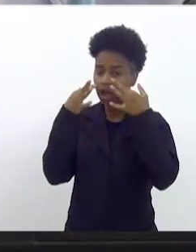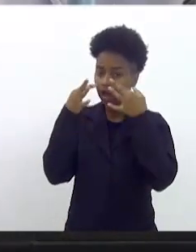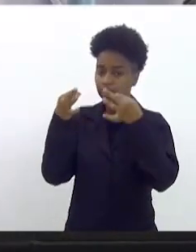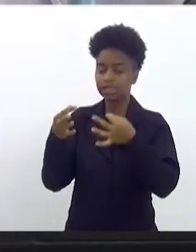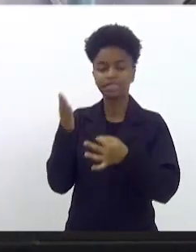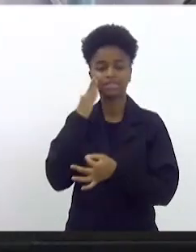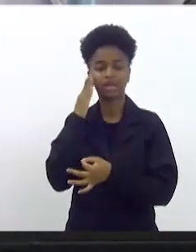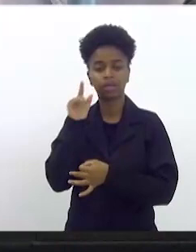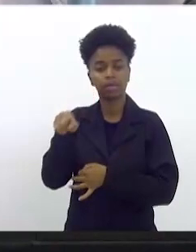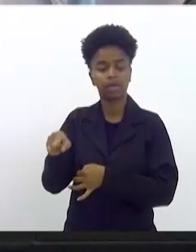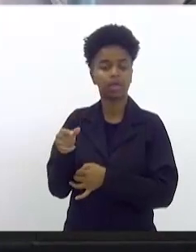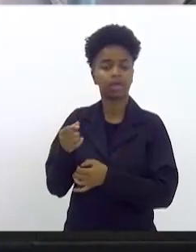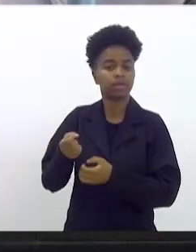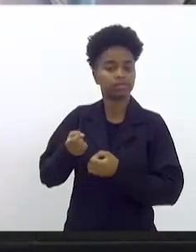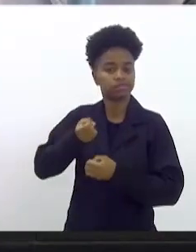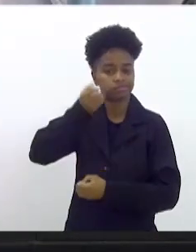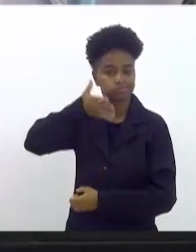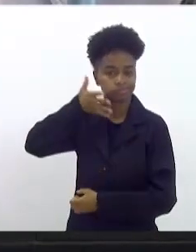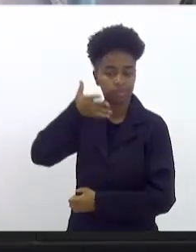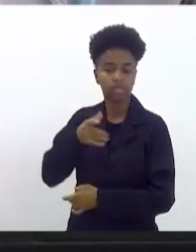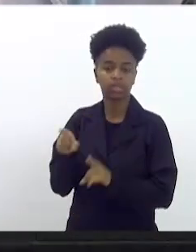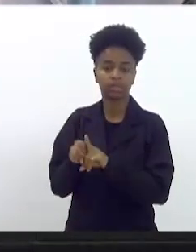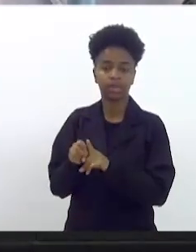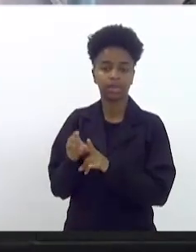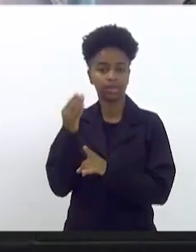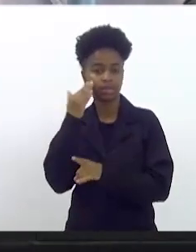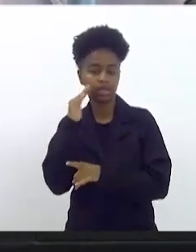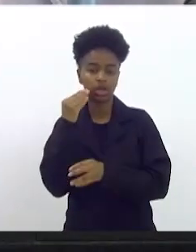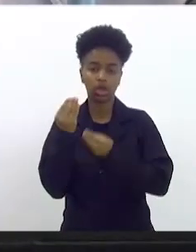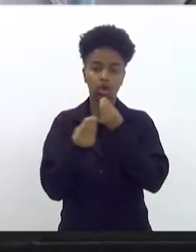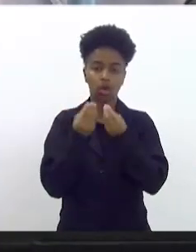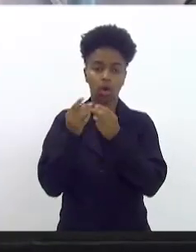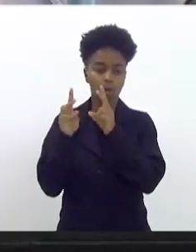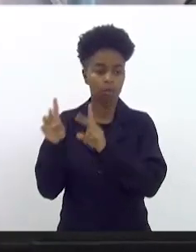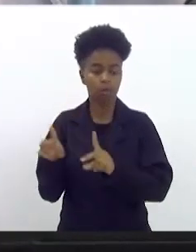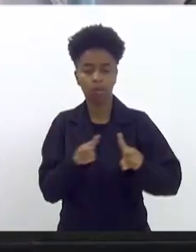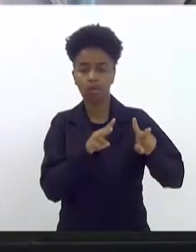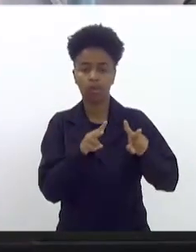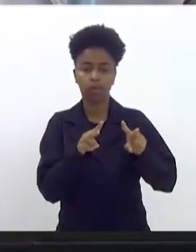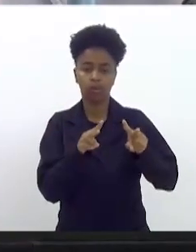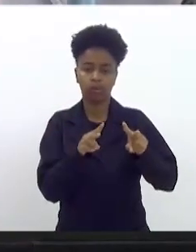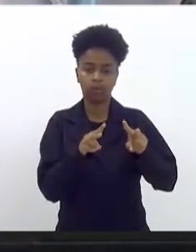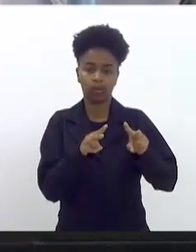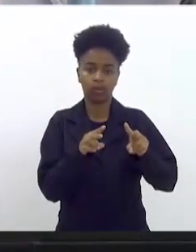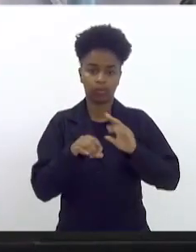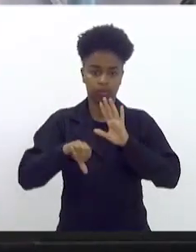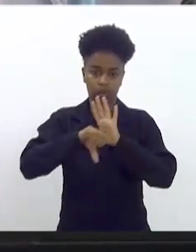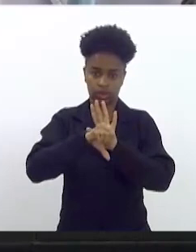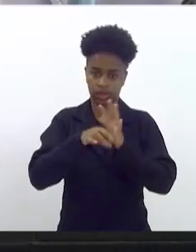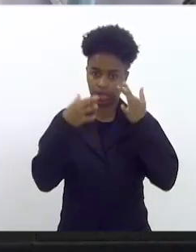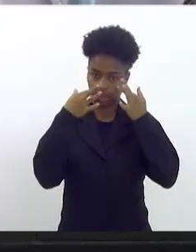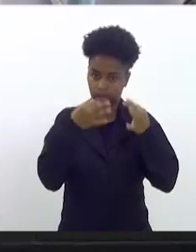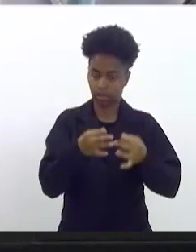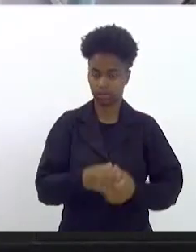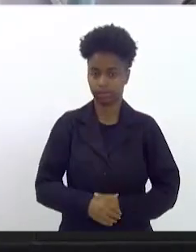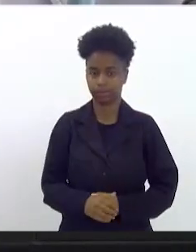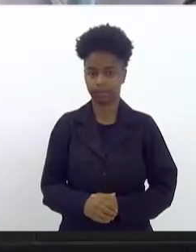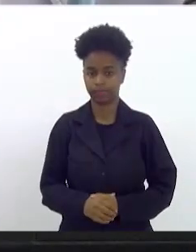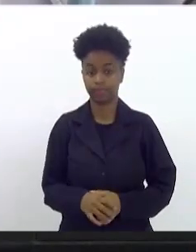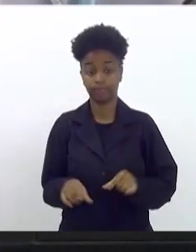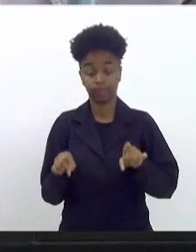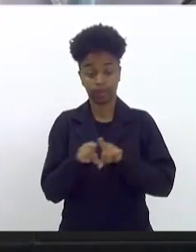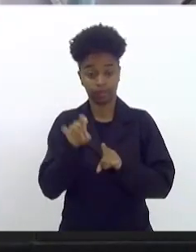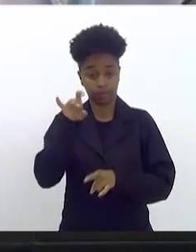para entender e para reconhecer o olhar desse crime. E, finalmente,